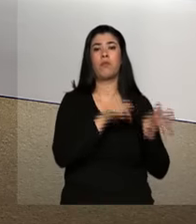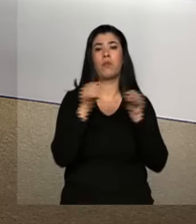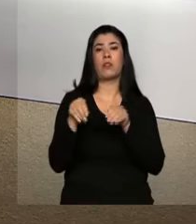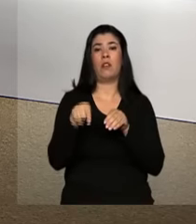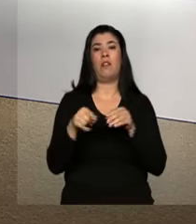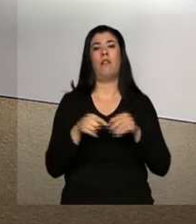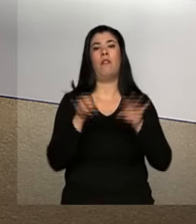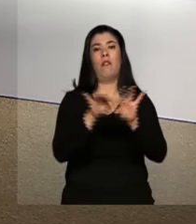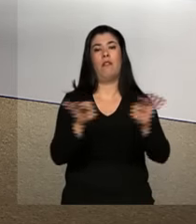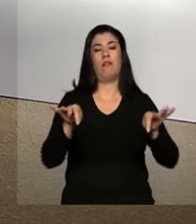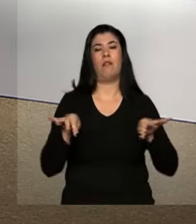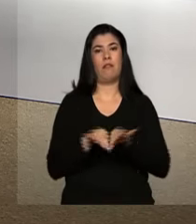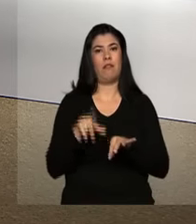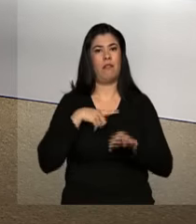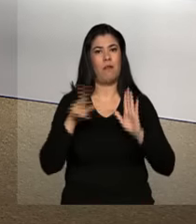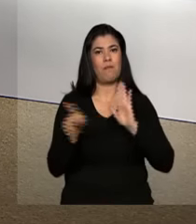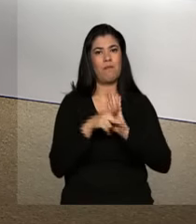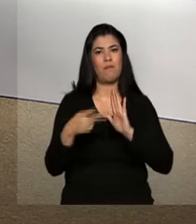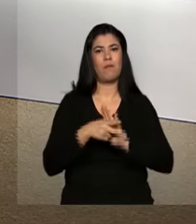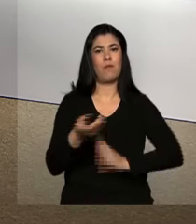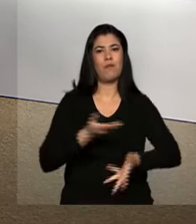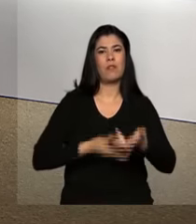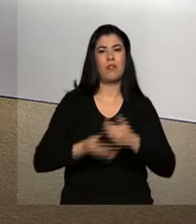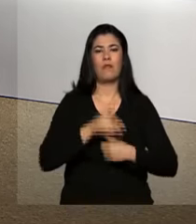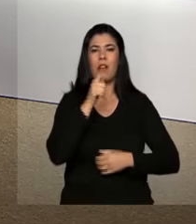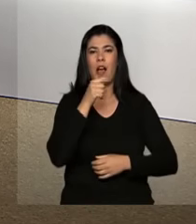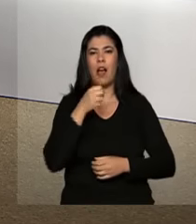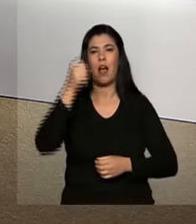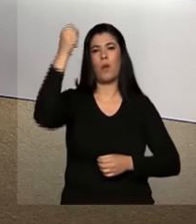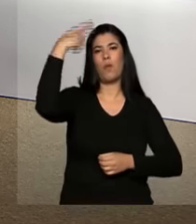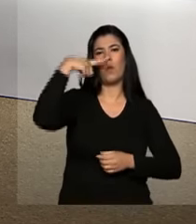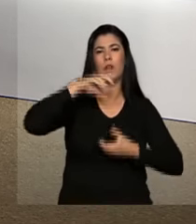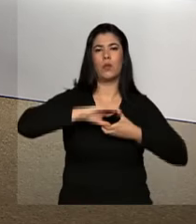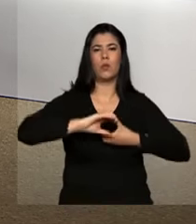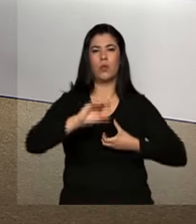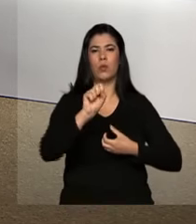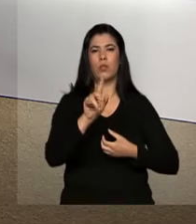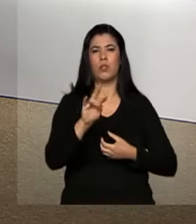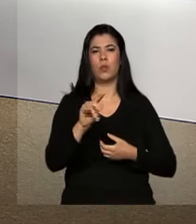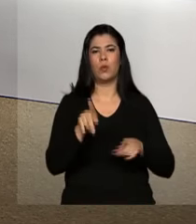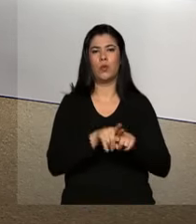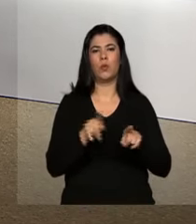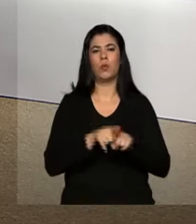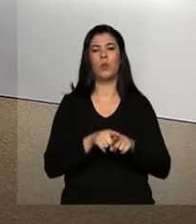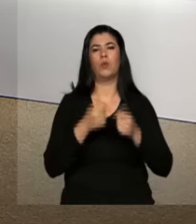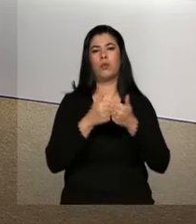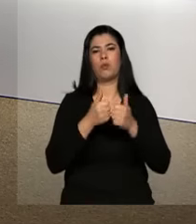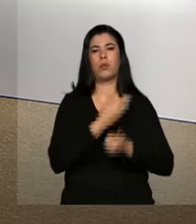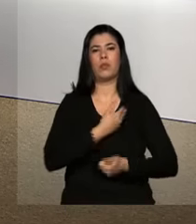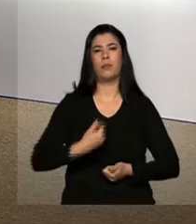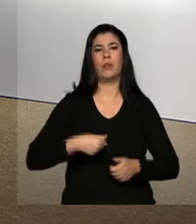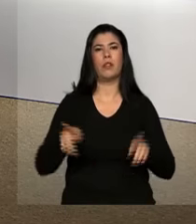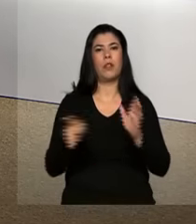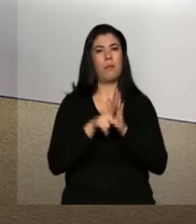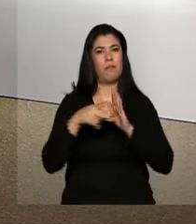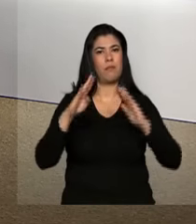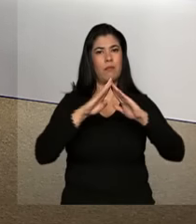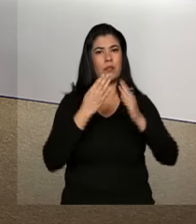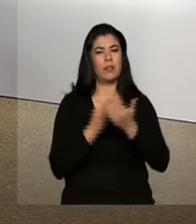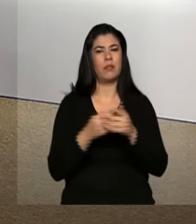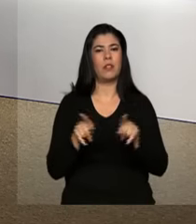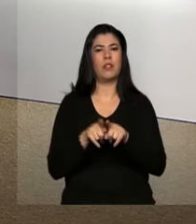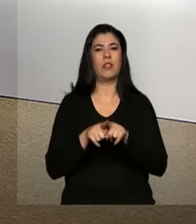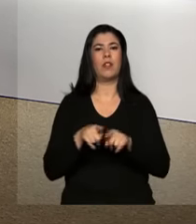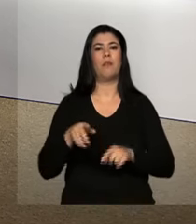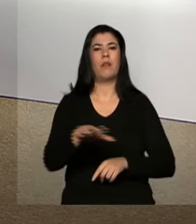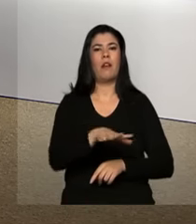possui serviços como água, esgoto, asfalto e iluminação pública. Os moradores também vão contar com escola, posto de saúde